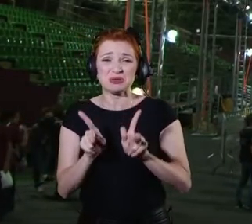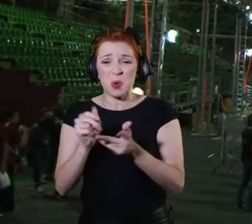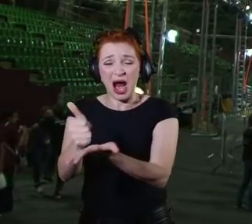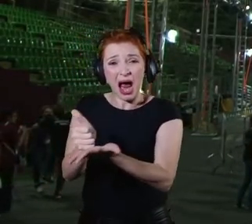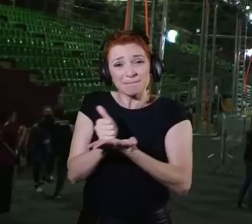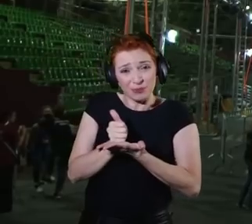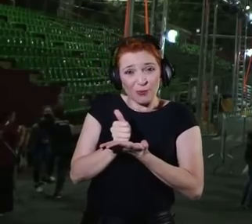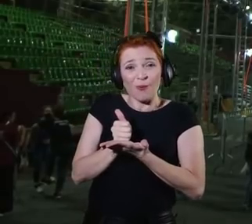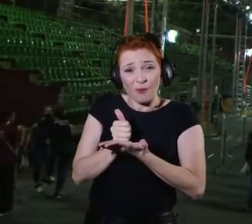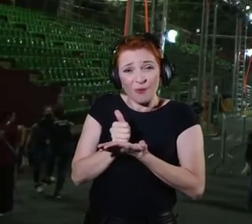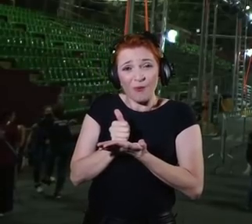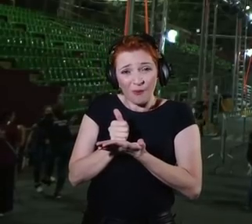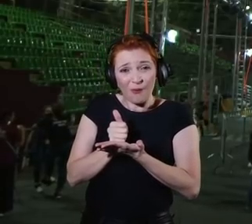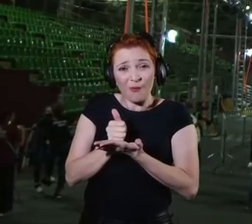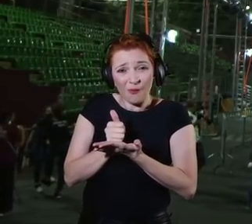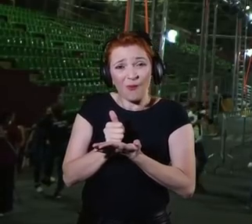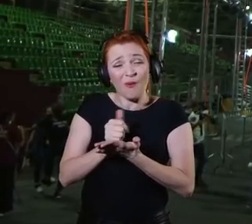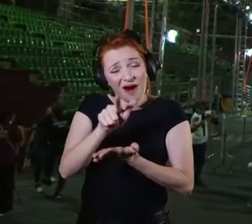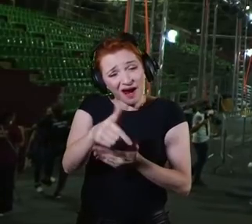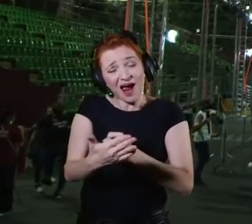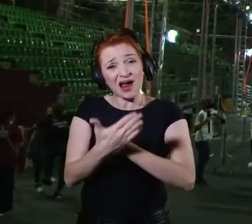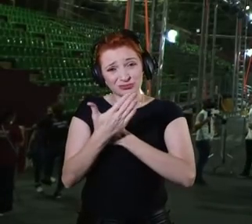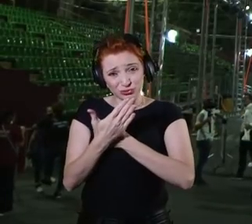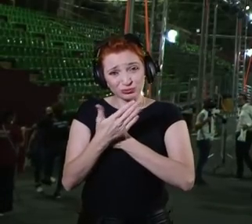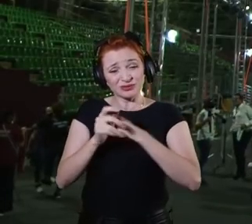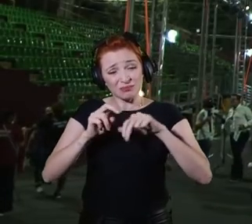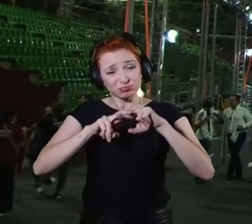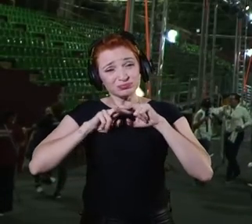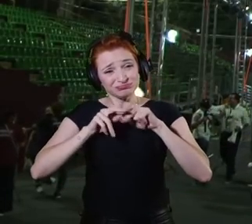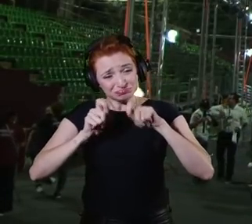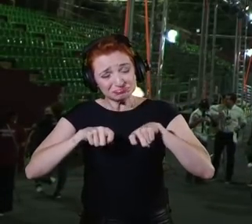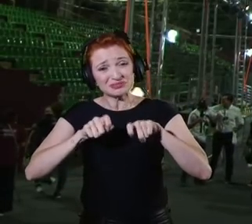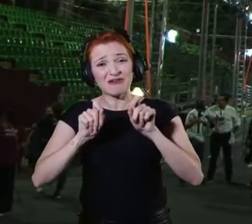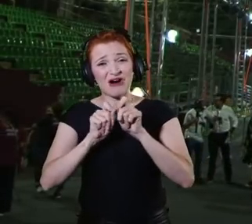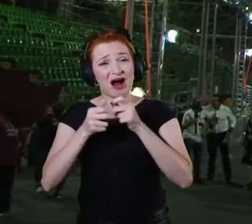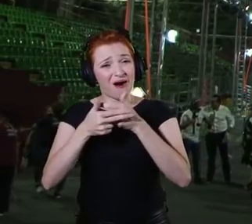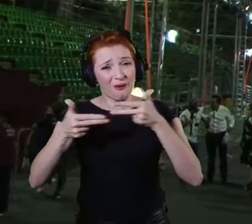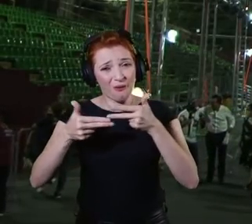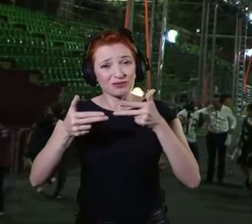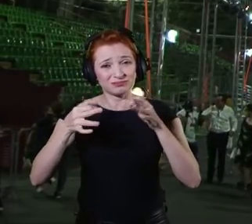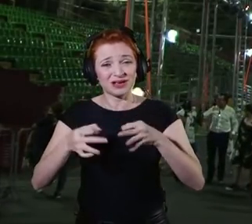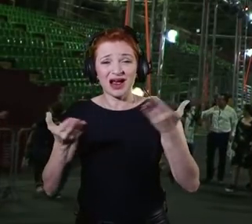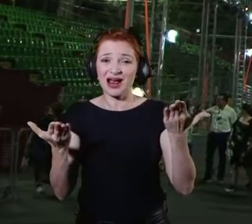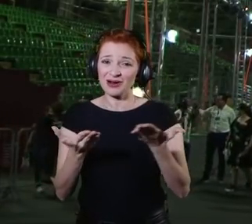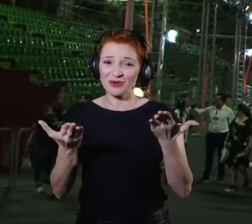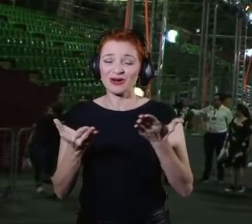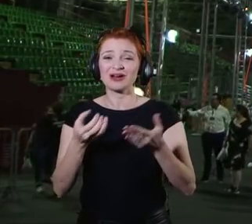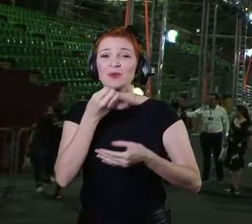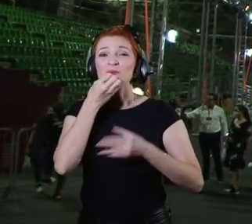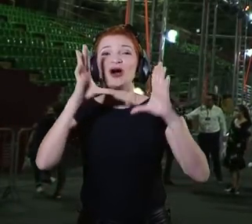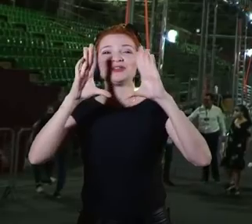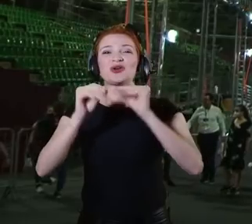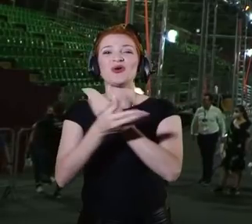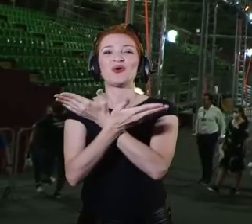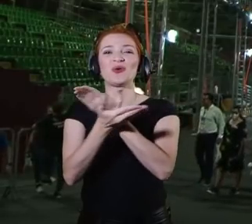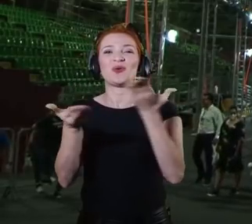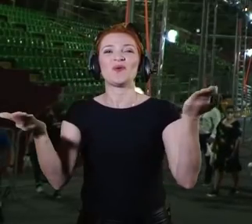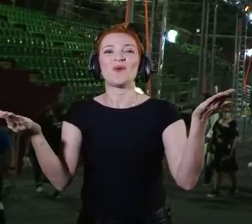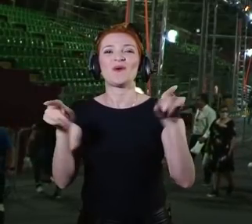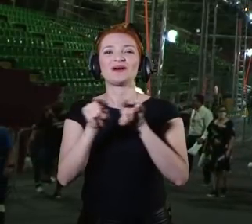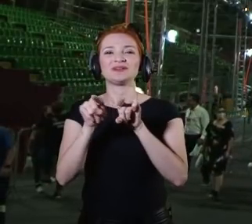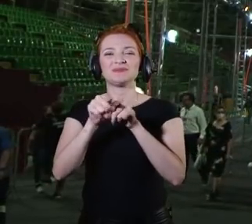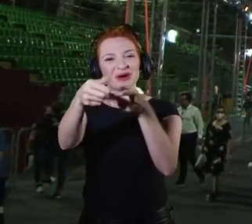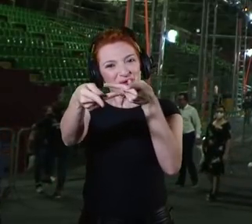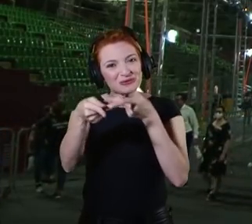sem eles isso não poderia ser viável. Thales Armiliato, em nome desta equipe, desejo a você uma boa noite. Convido para